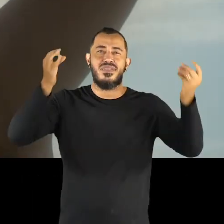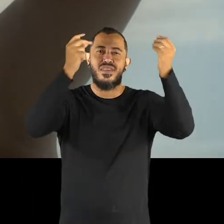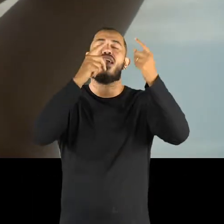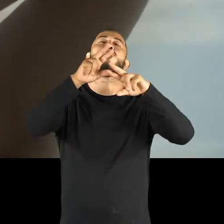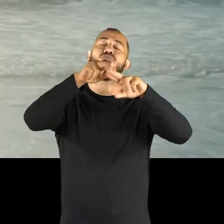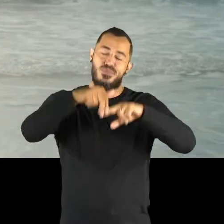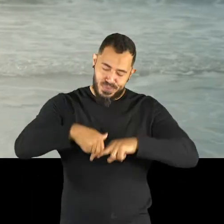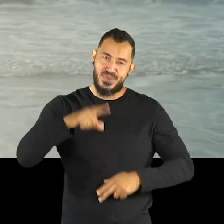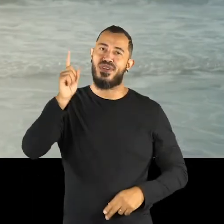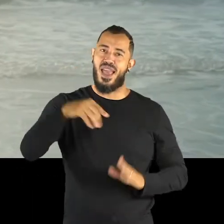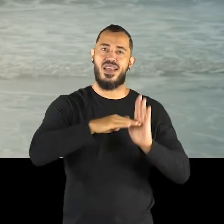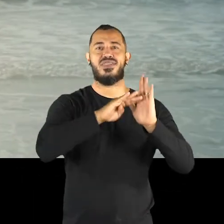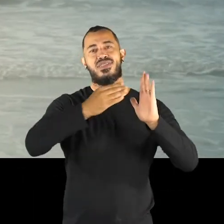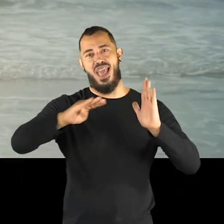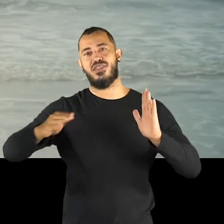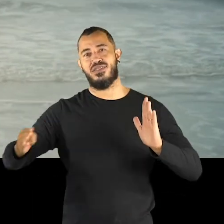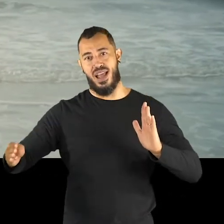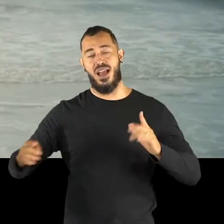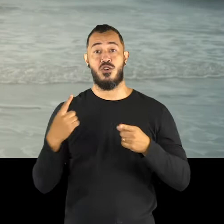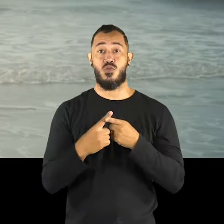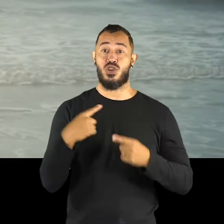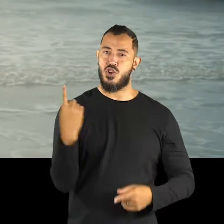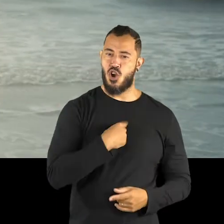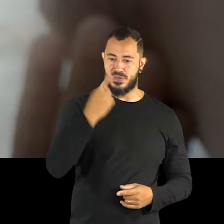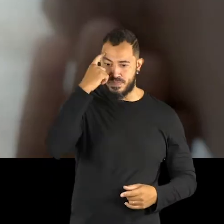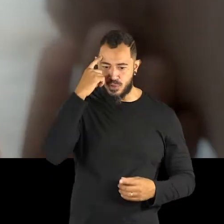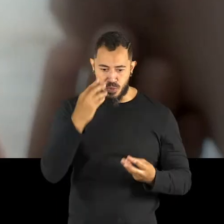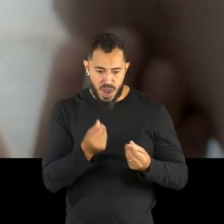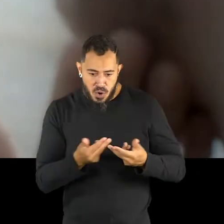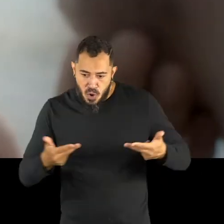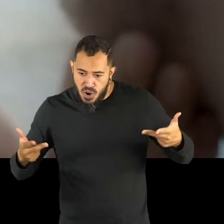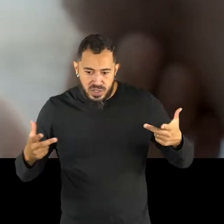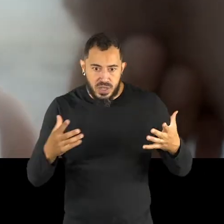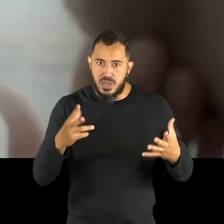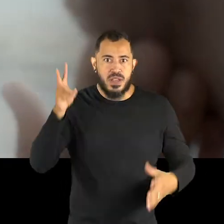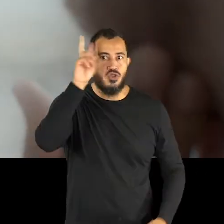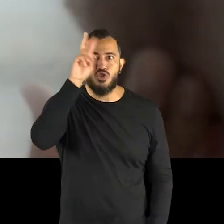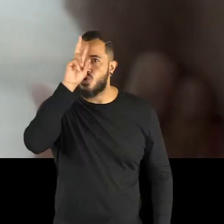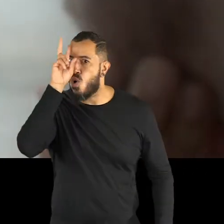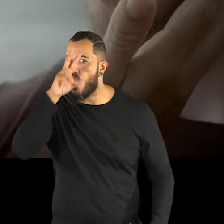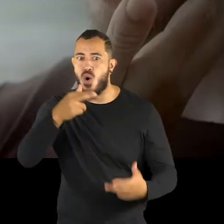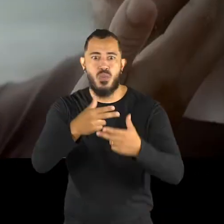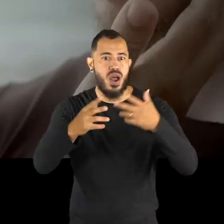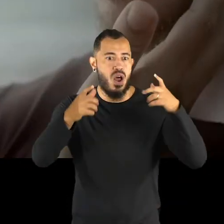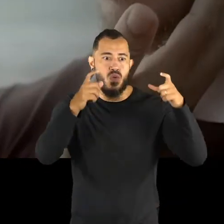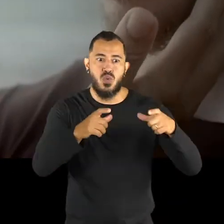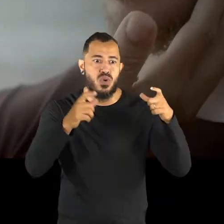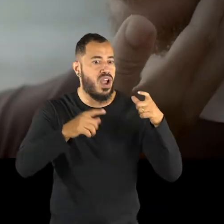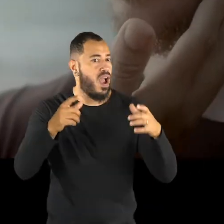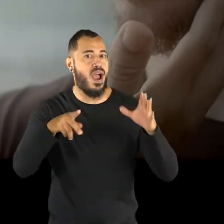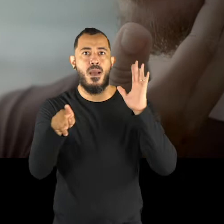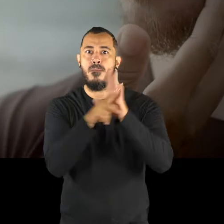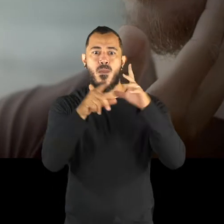Como a gente fez um clipe um pouco da ordem do fantástico, de uma história contada em um outro lugar, um lugar